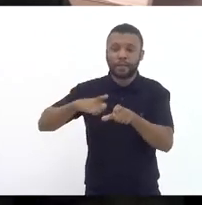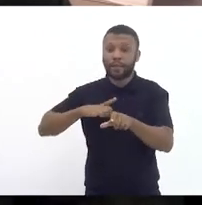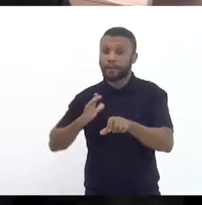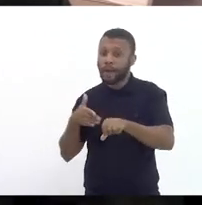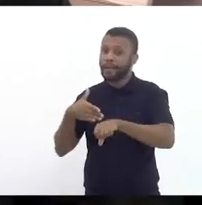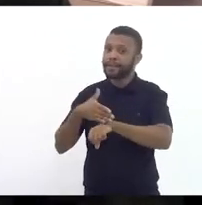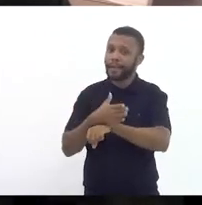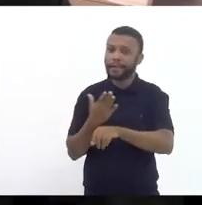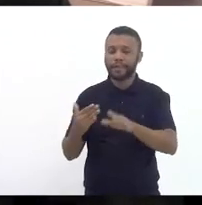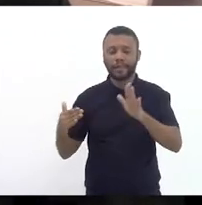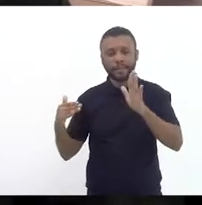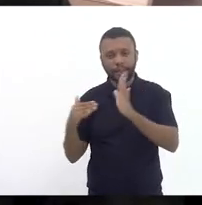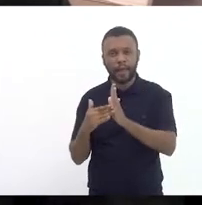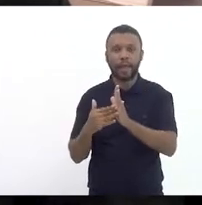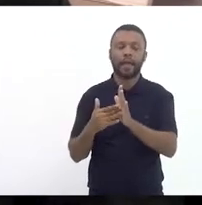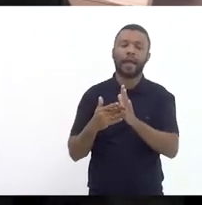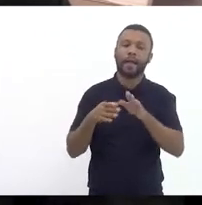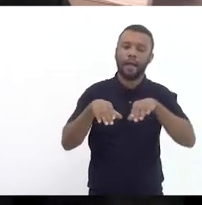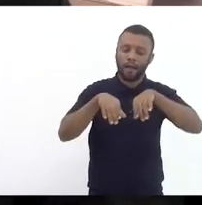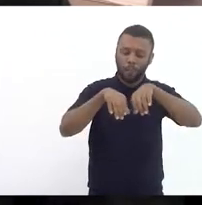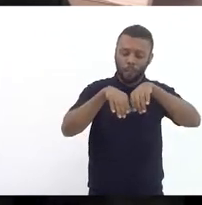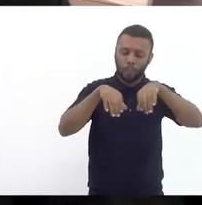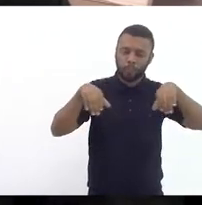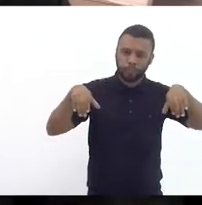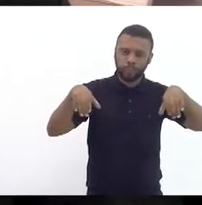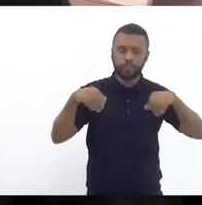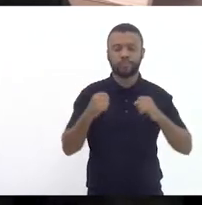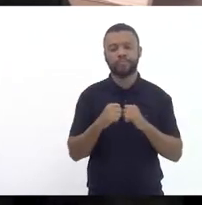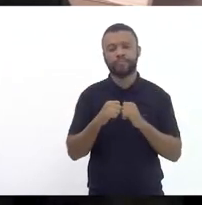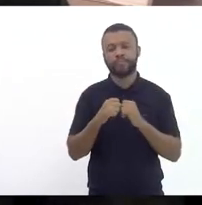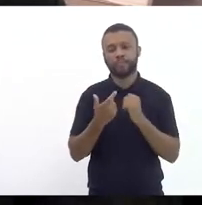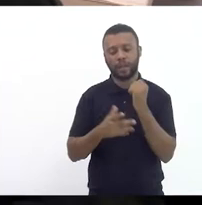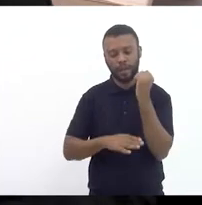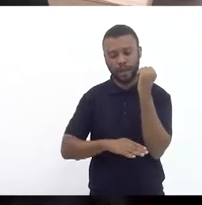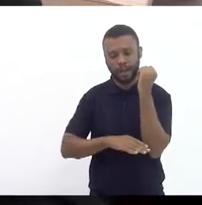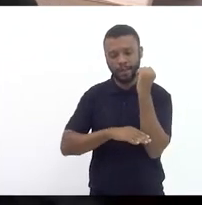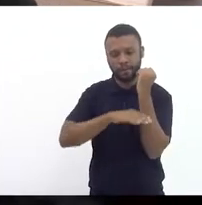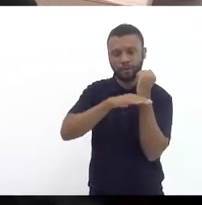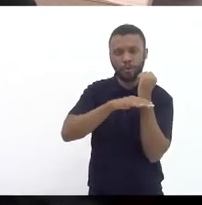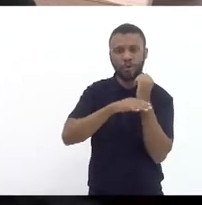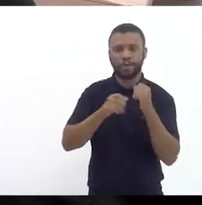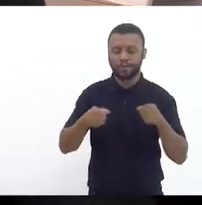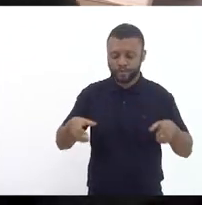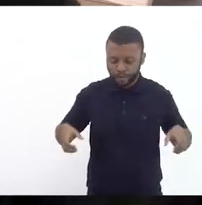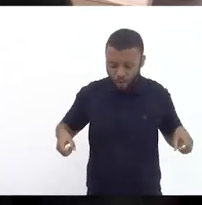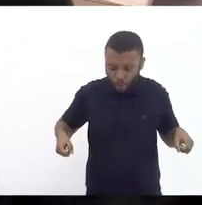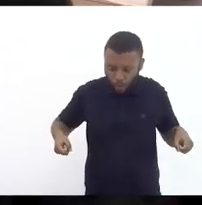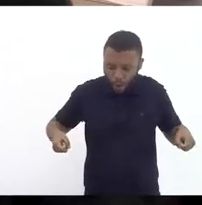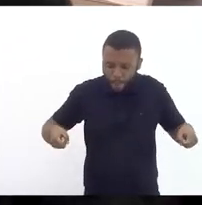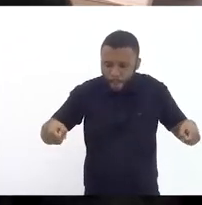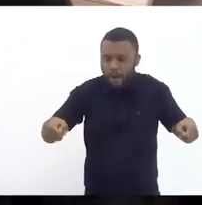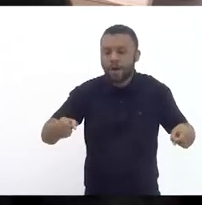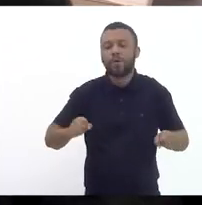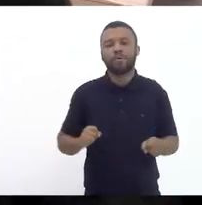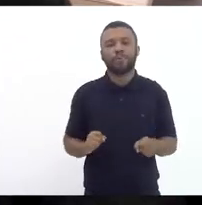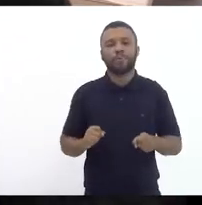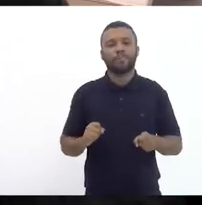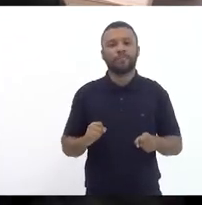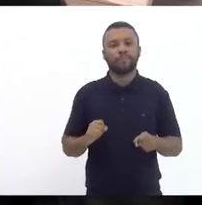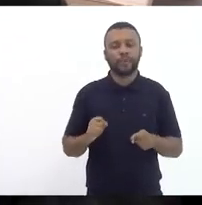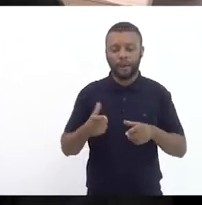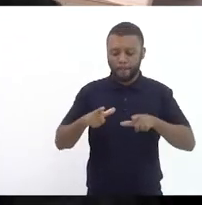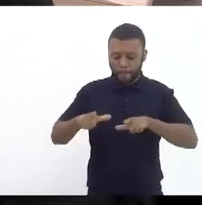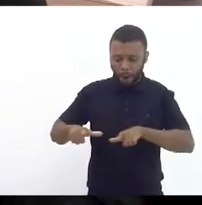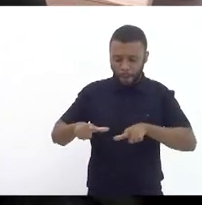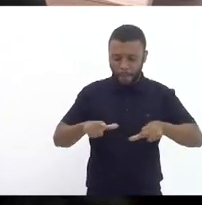seja, elevadores, rampas, corrimão, piso tátil, a sinalização no caso de deficiente visual. Então, tudo